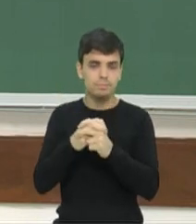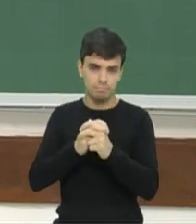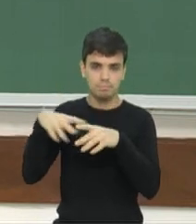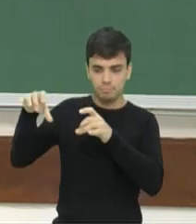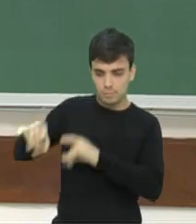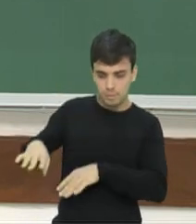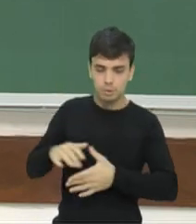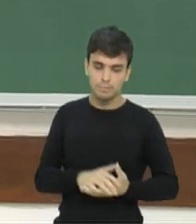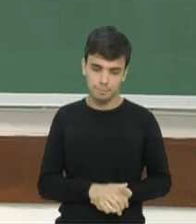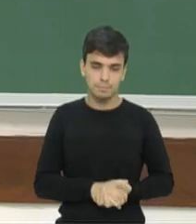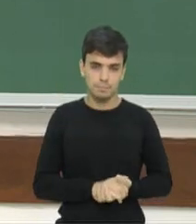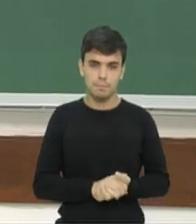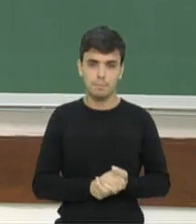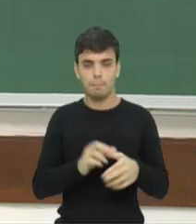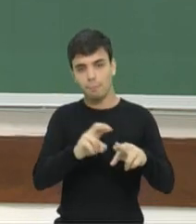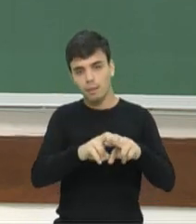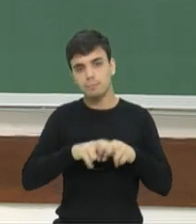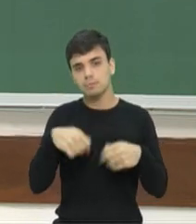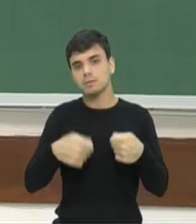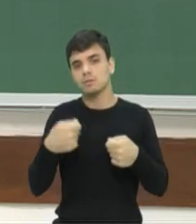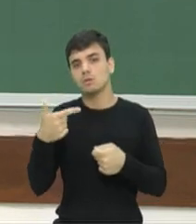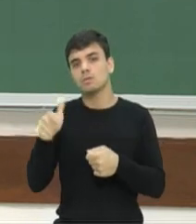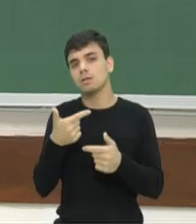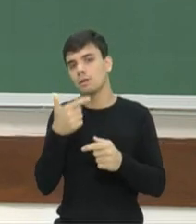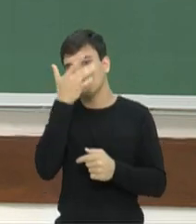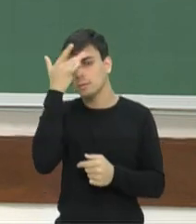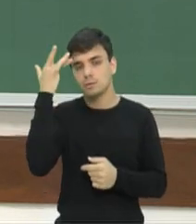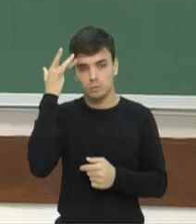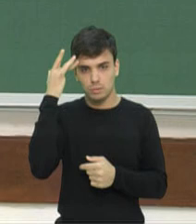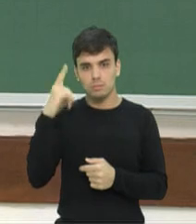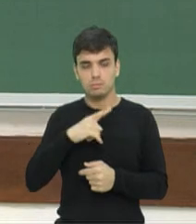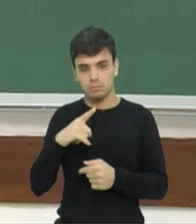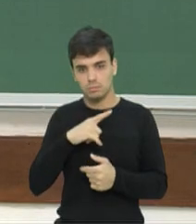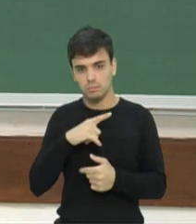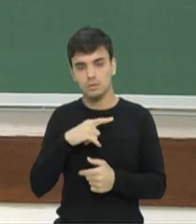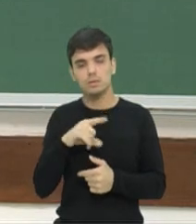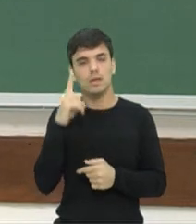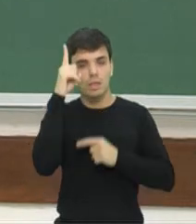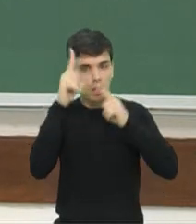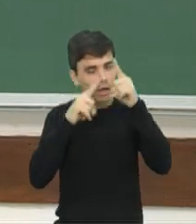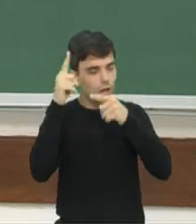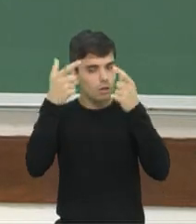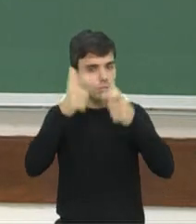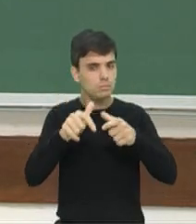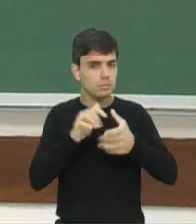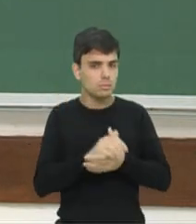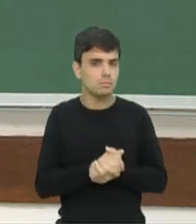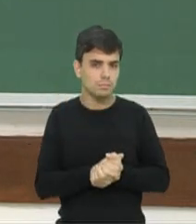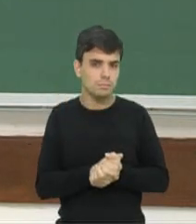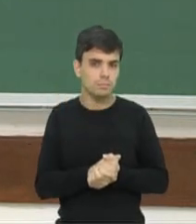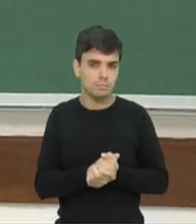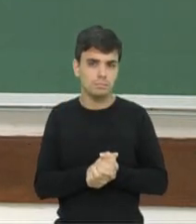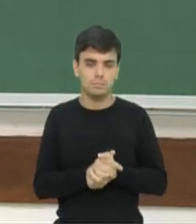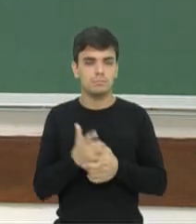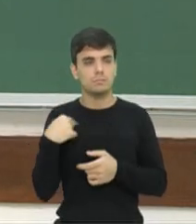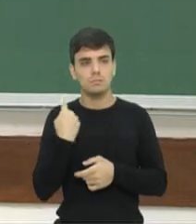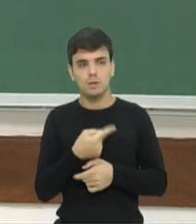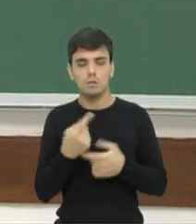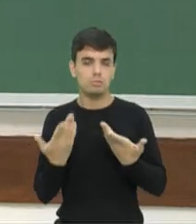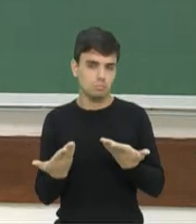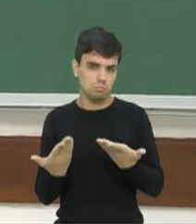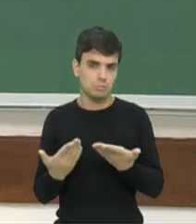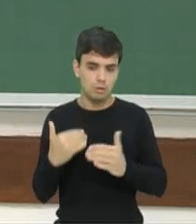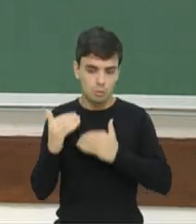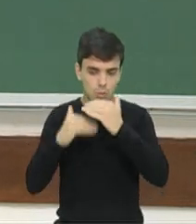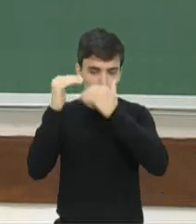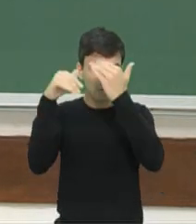deixado de lado, né? Então precisou de outras pessoas estar difundindo essa ideia, outros mestres estar difundindo essa ideia para que a humanidade novamente